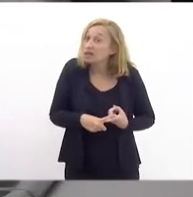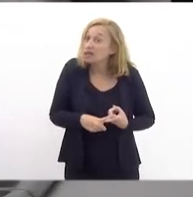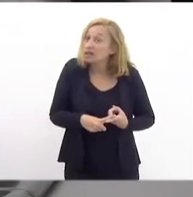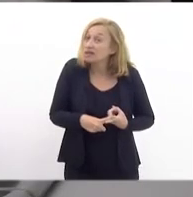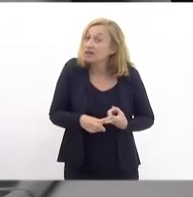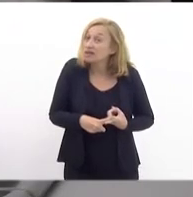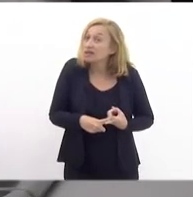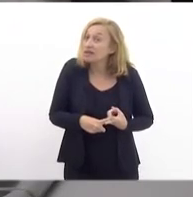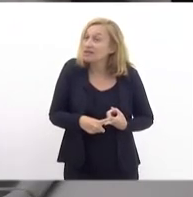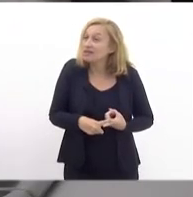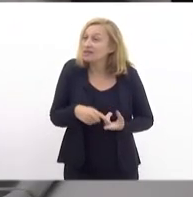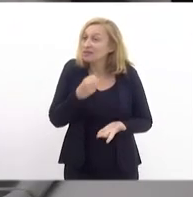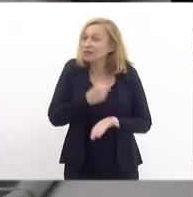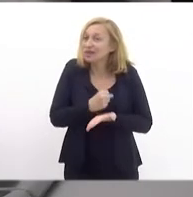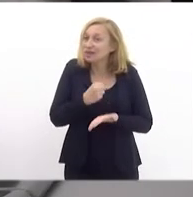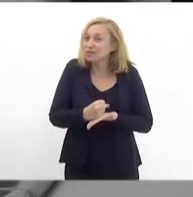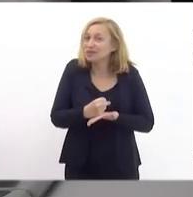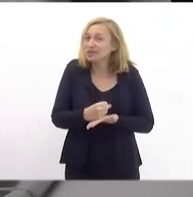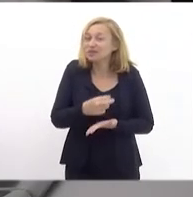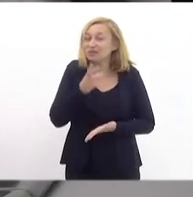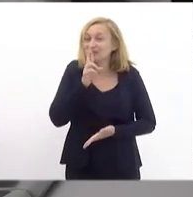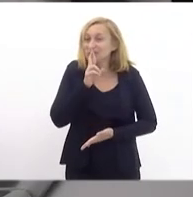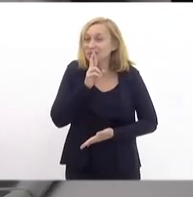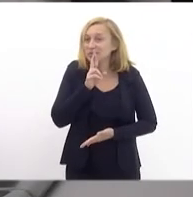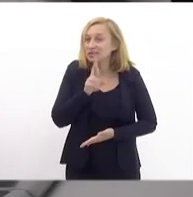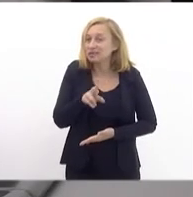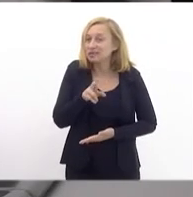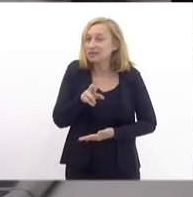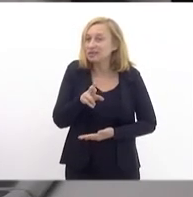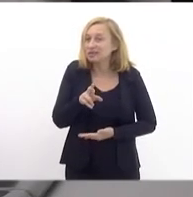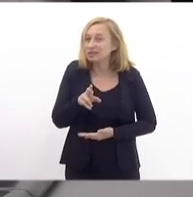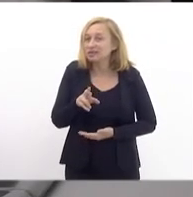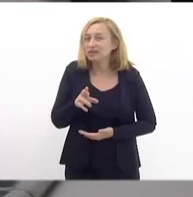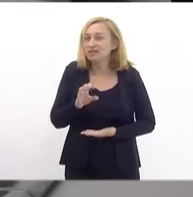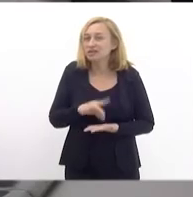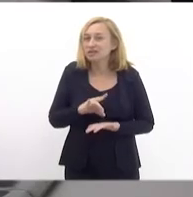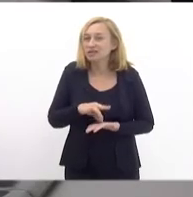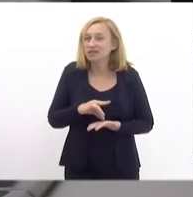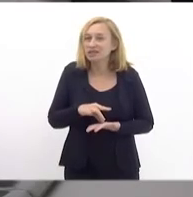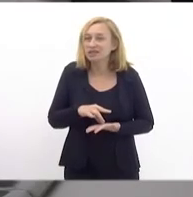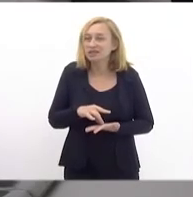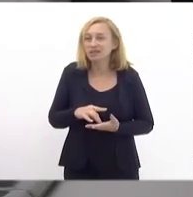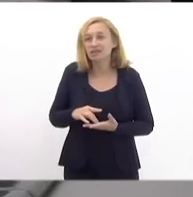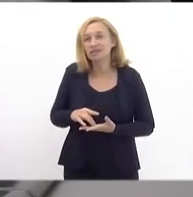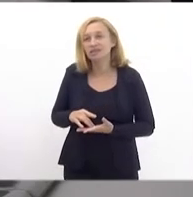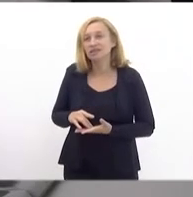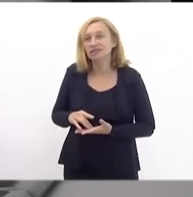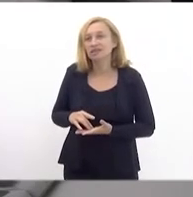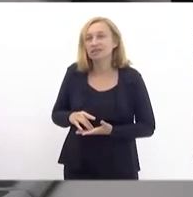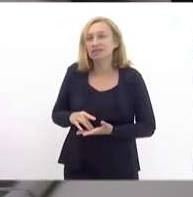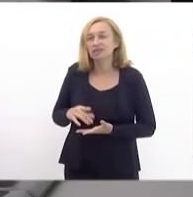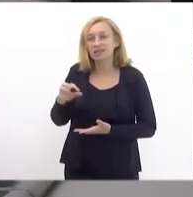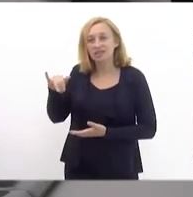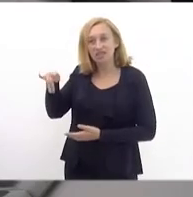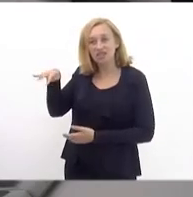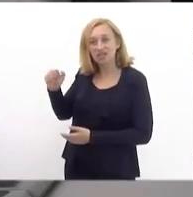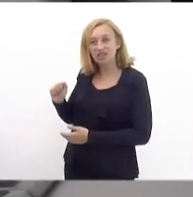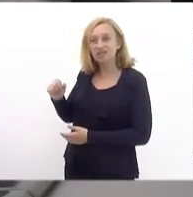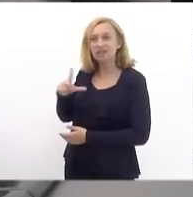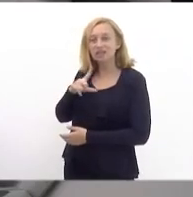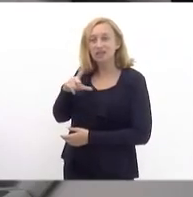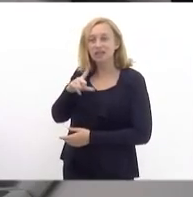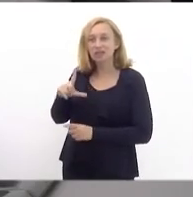o contrato, na verdade, ele é uma relação entre o poder concedente e a concessionária. A agência, ela tem a